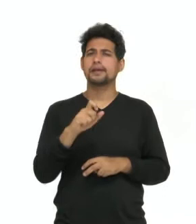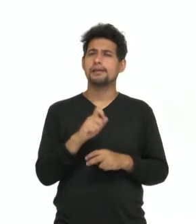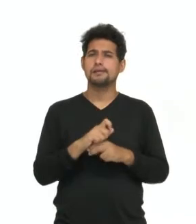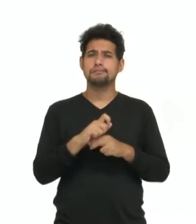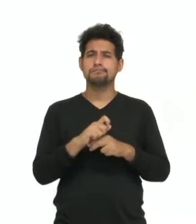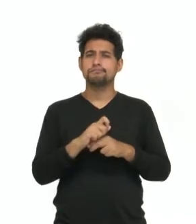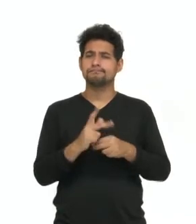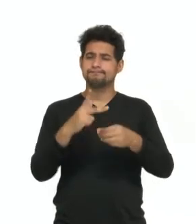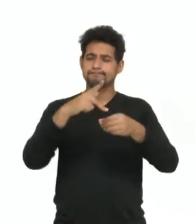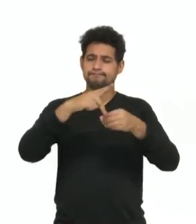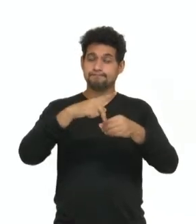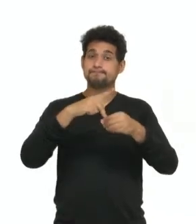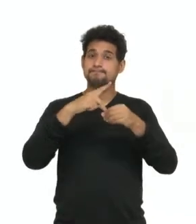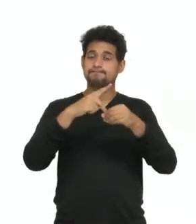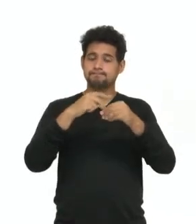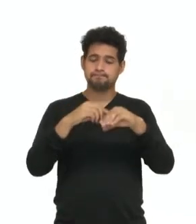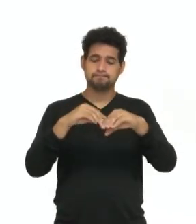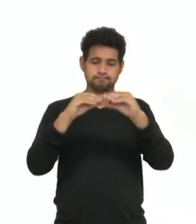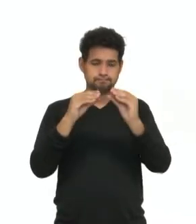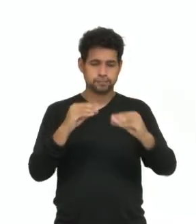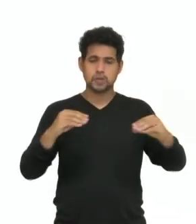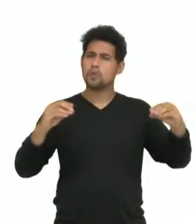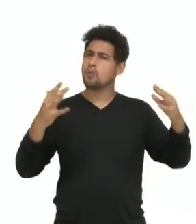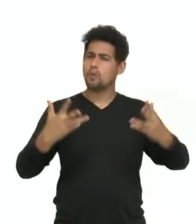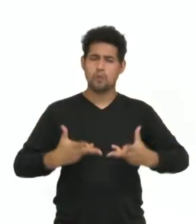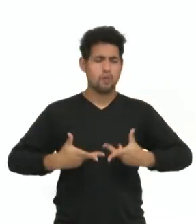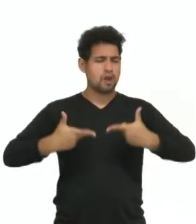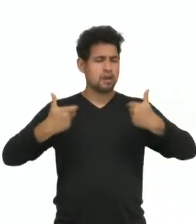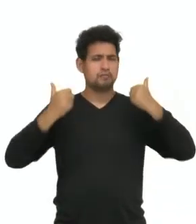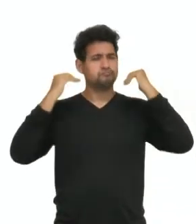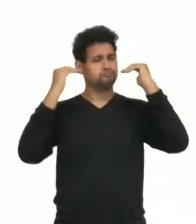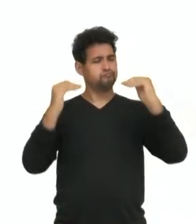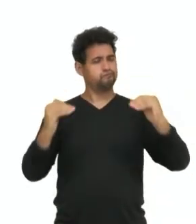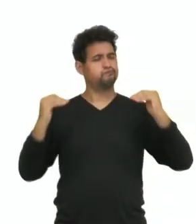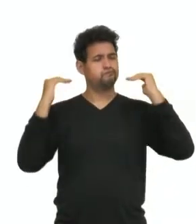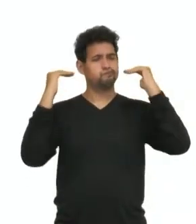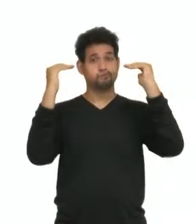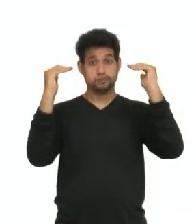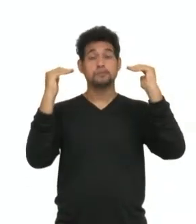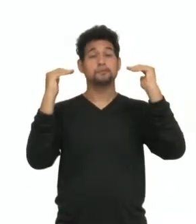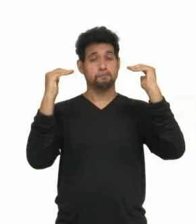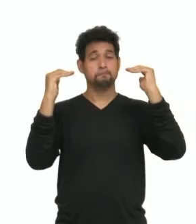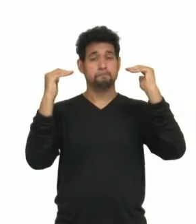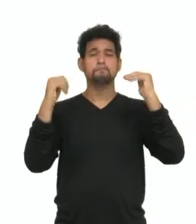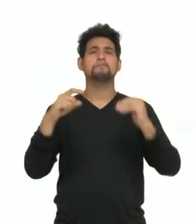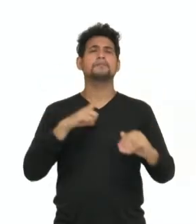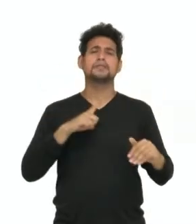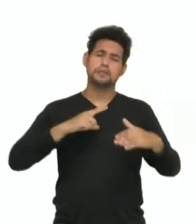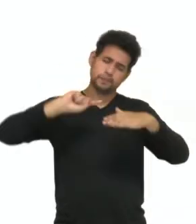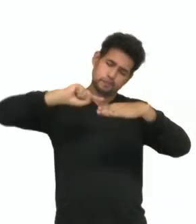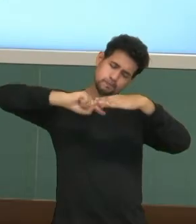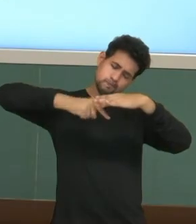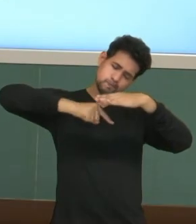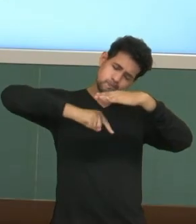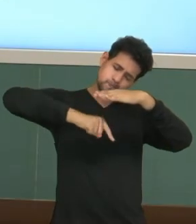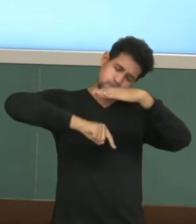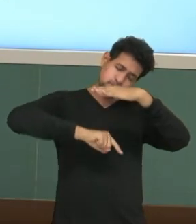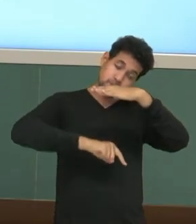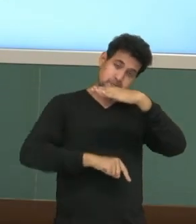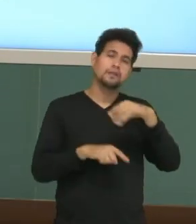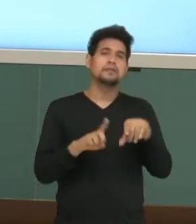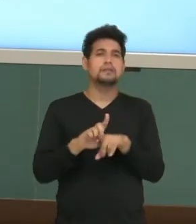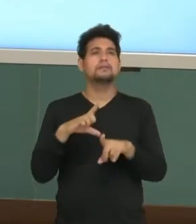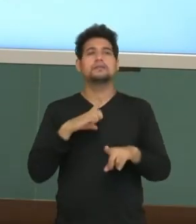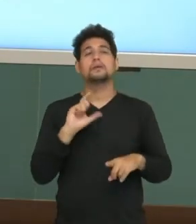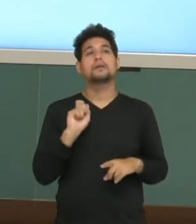petróleo, que é um petróleo de qualidade mais elevada, que está a elevadas profundidades, que além de